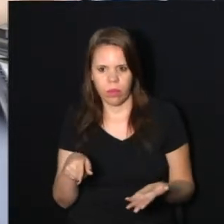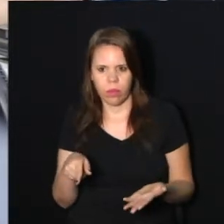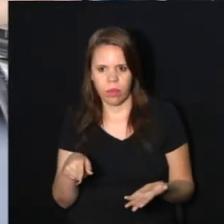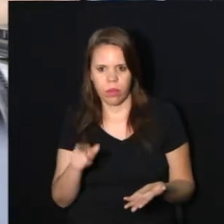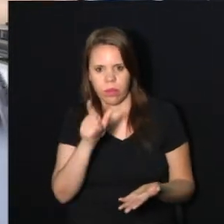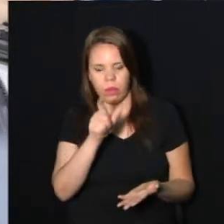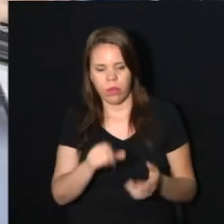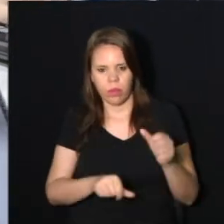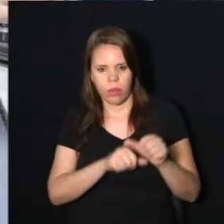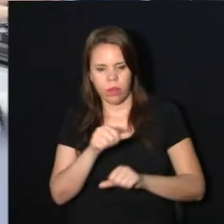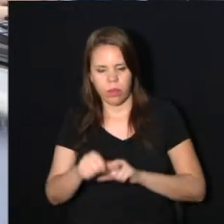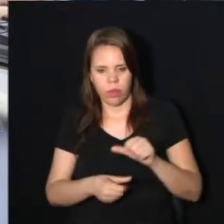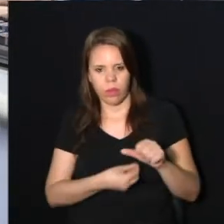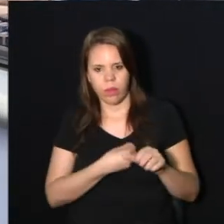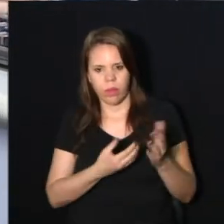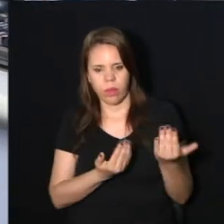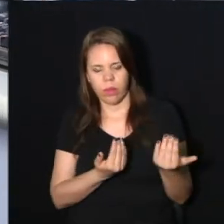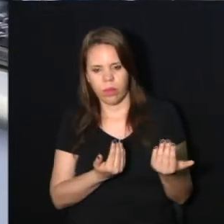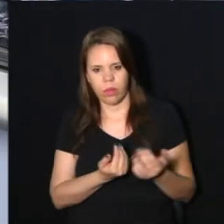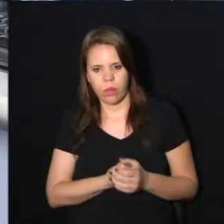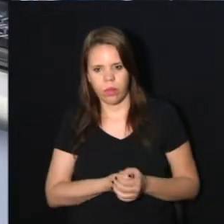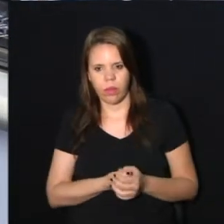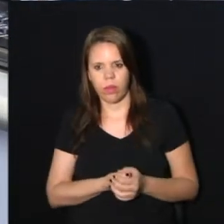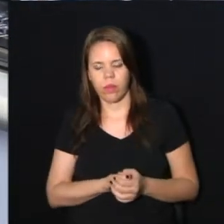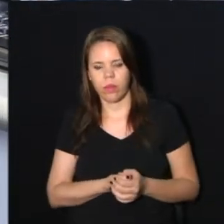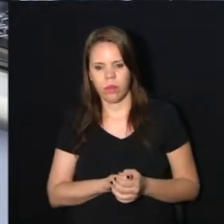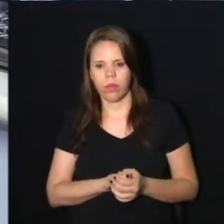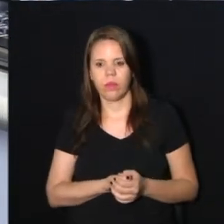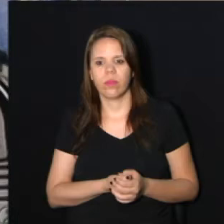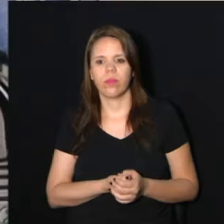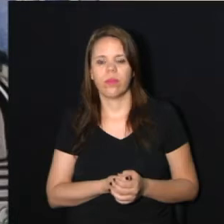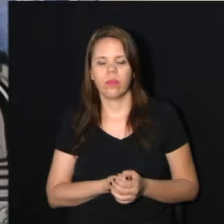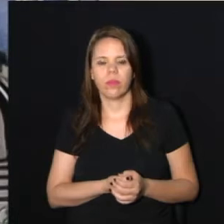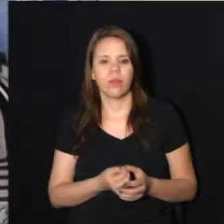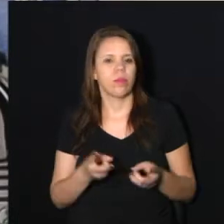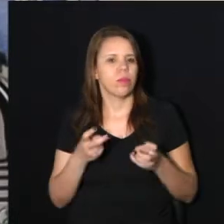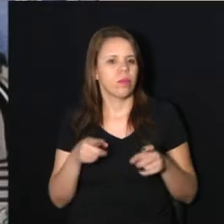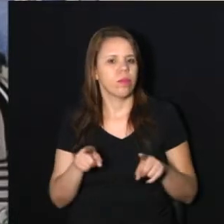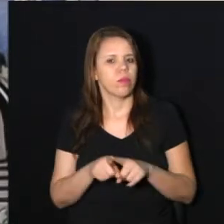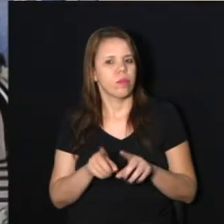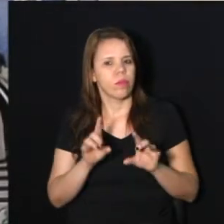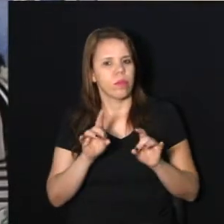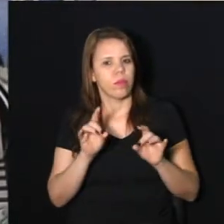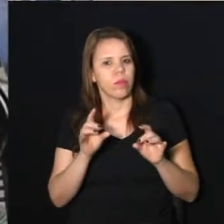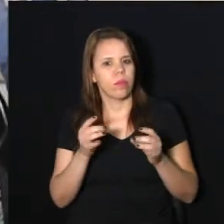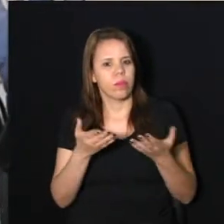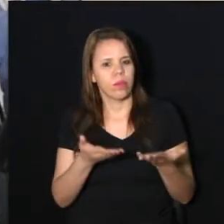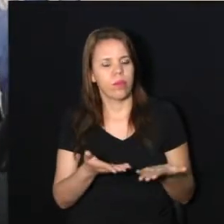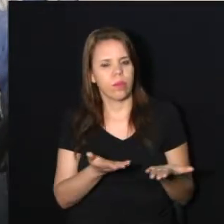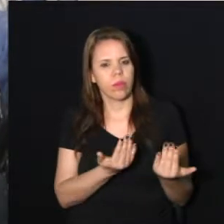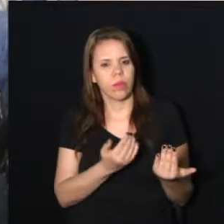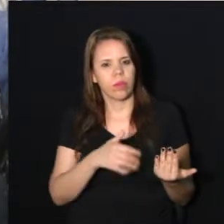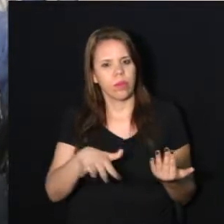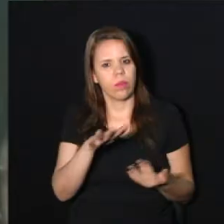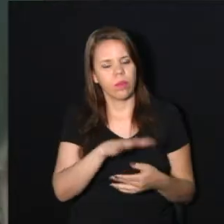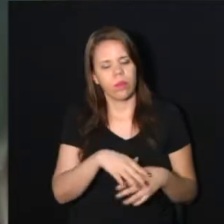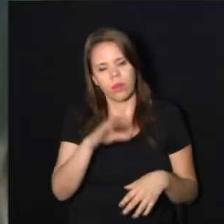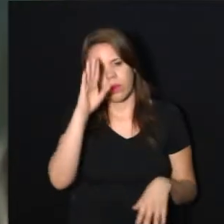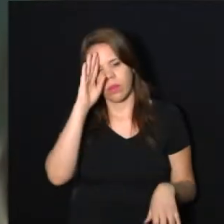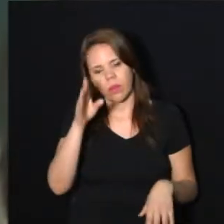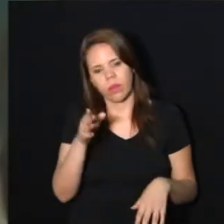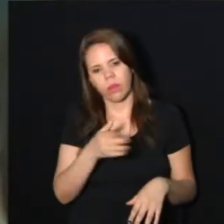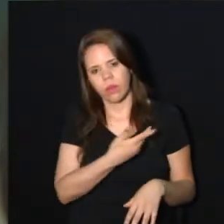ser transformador dessa juventude, e olhar também com carinho para esses jovens e principalmente